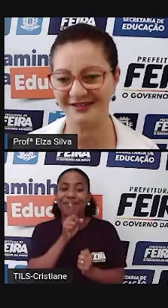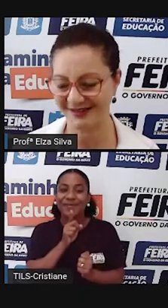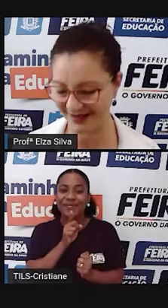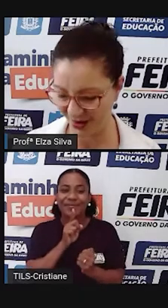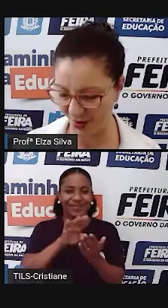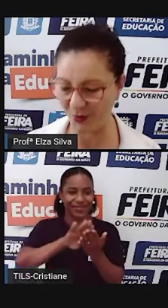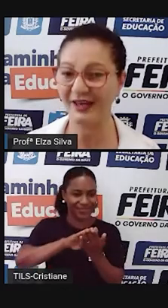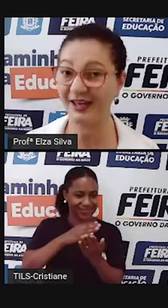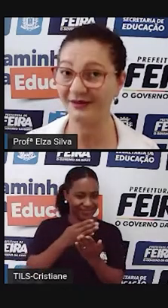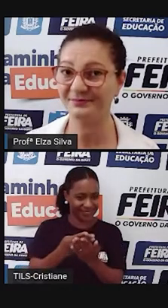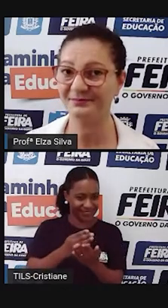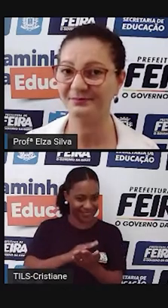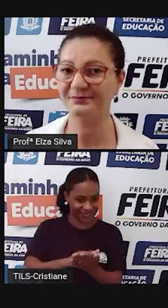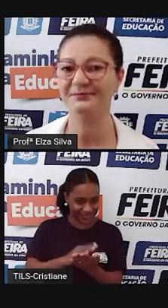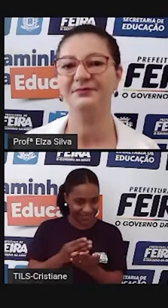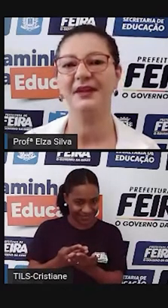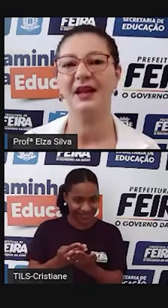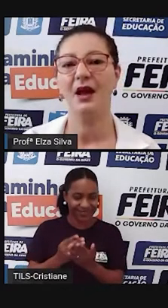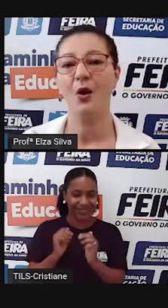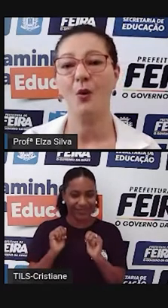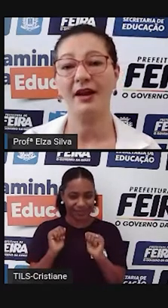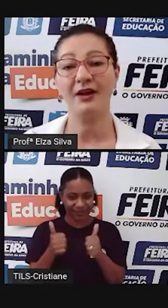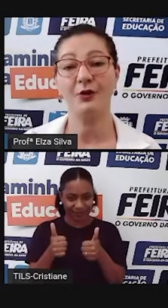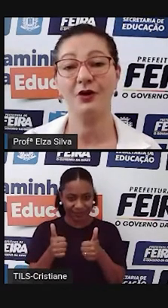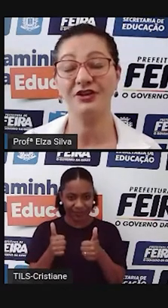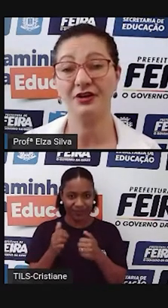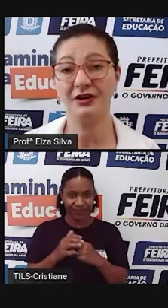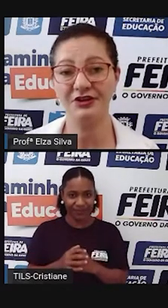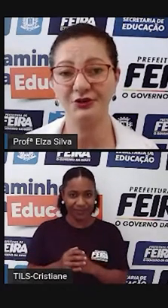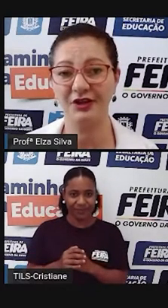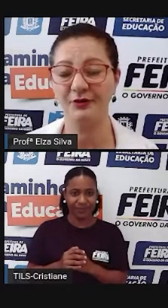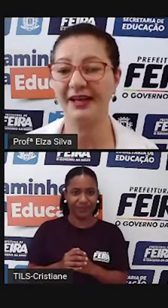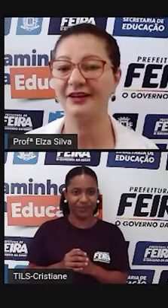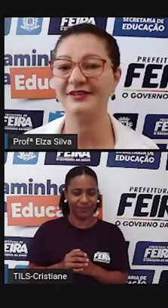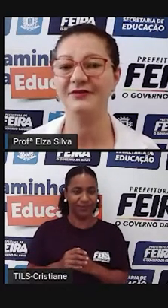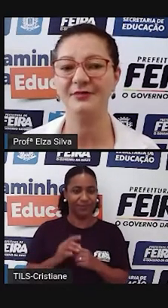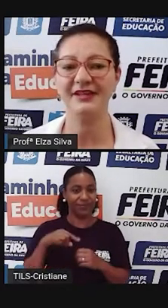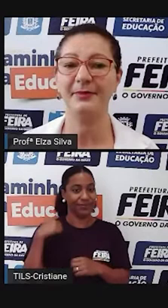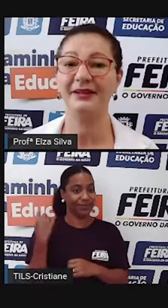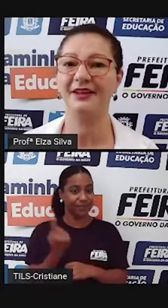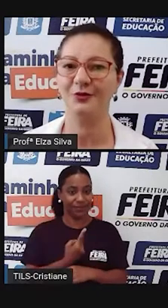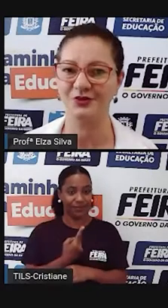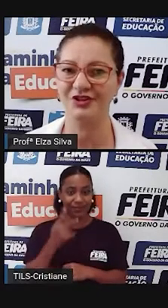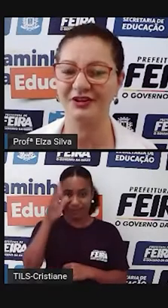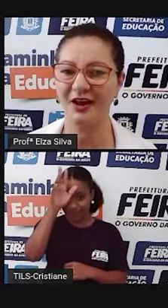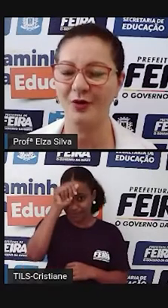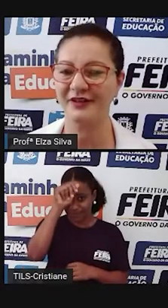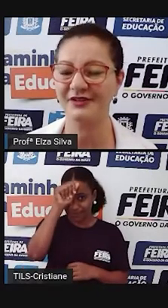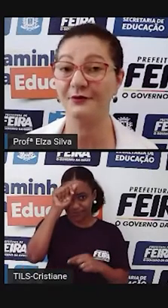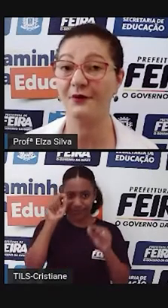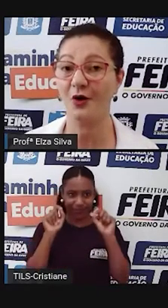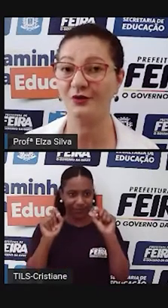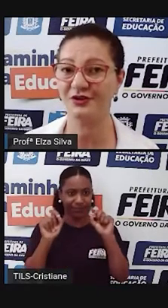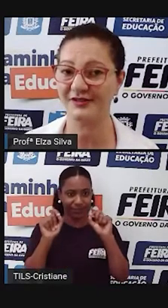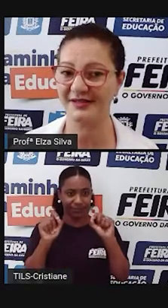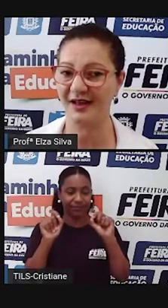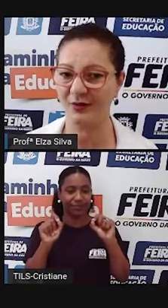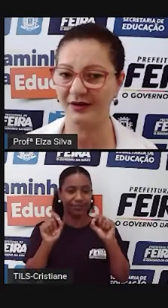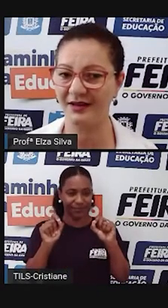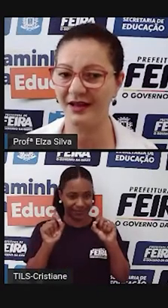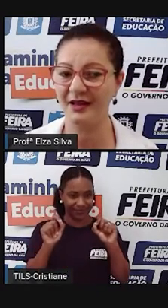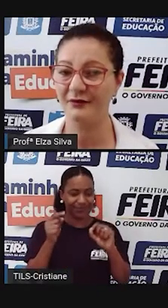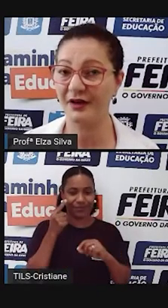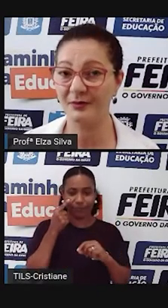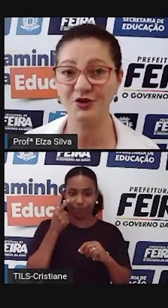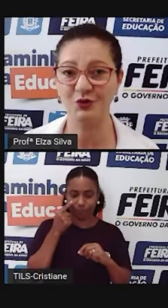Cristiane Reis. Ok? What are you going to learn today? O que é que nós vamos aprender hoje, né? Qual vai ser o foco de nossa